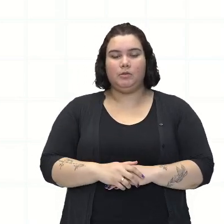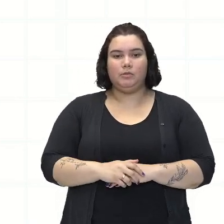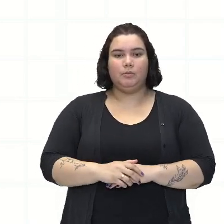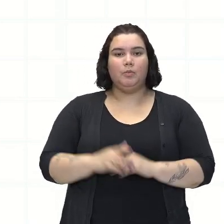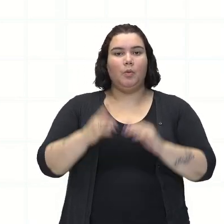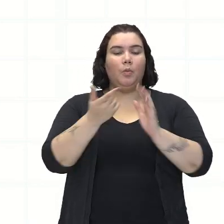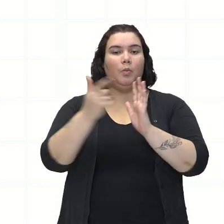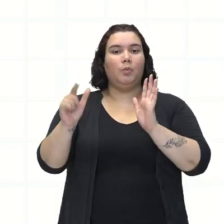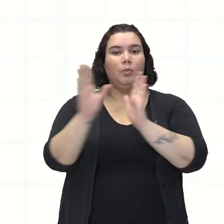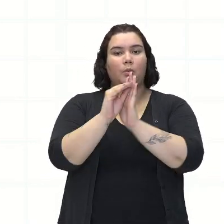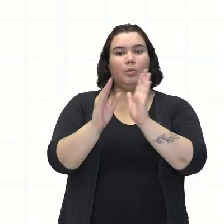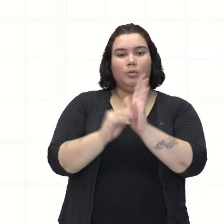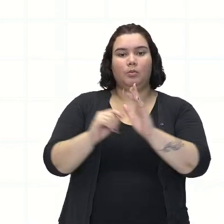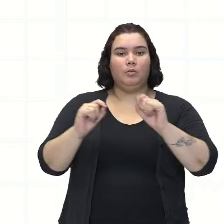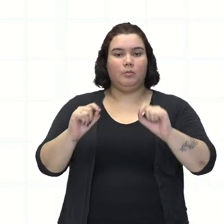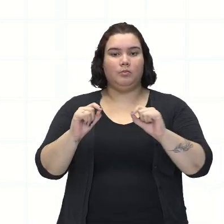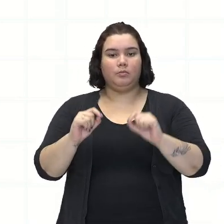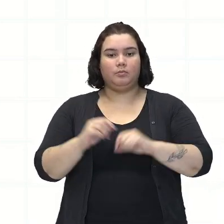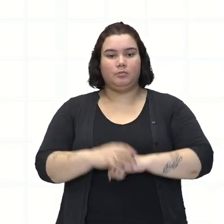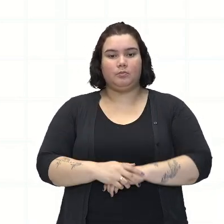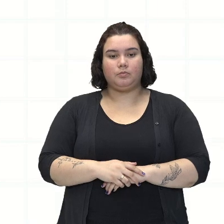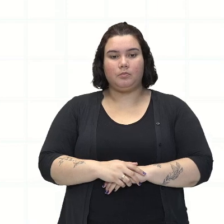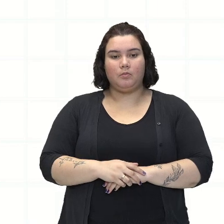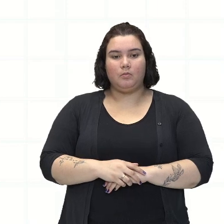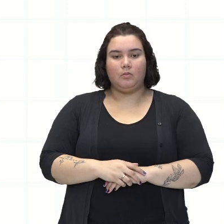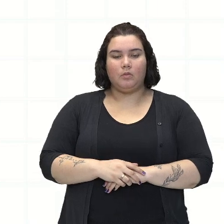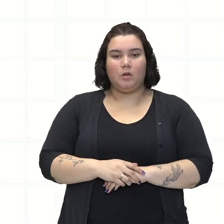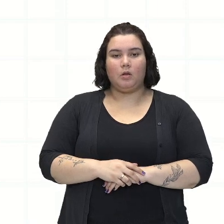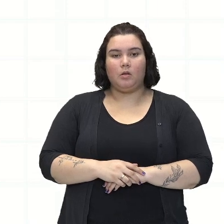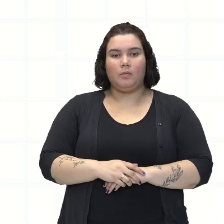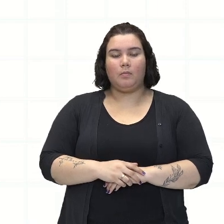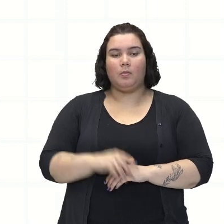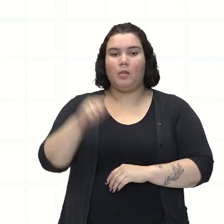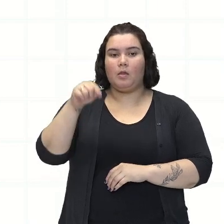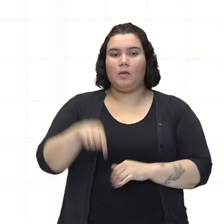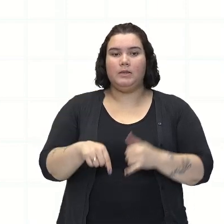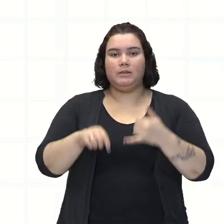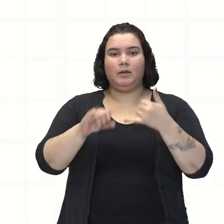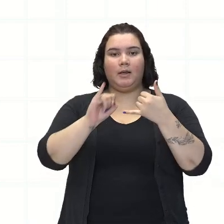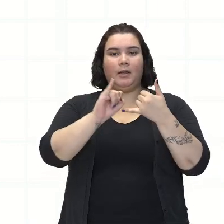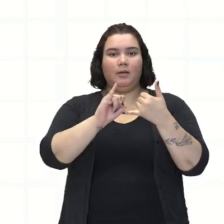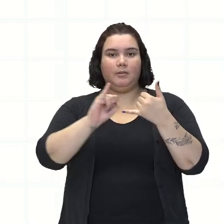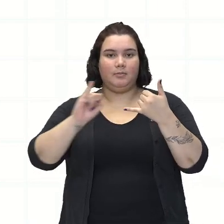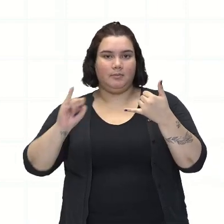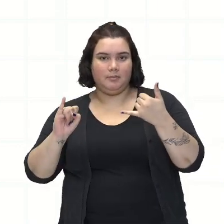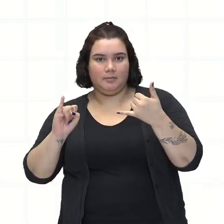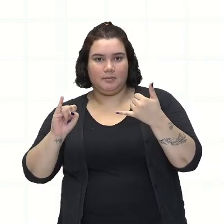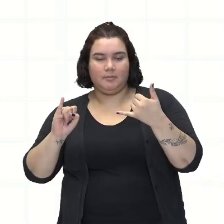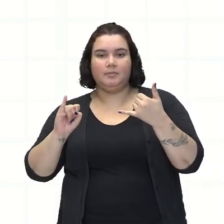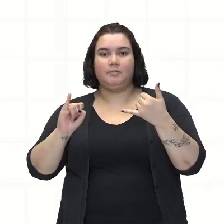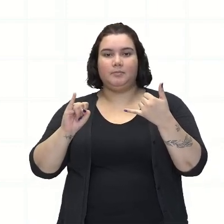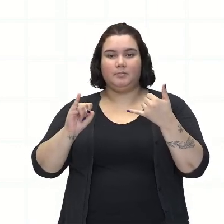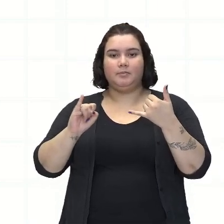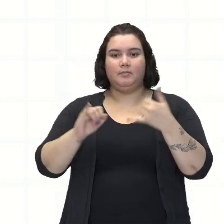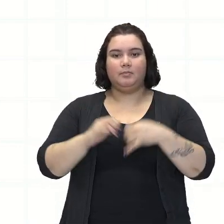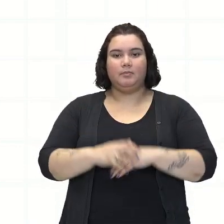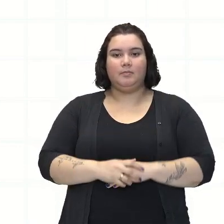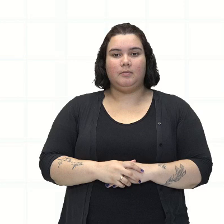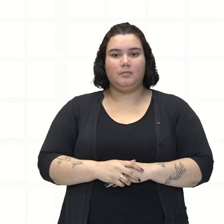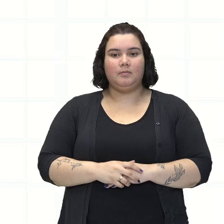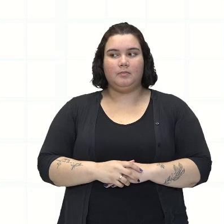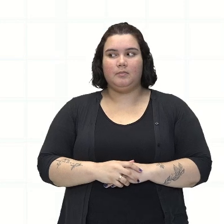assunto, que é justamente sobre o objeto indireto. Acompanhe aí na tela o